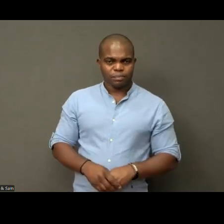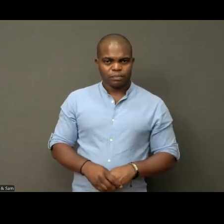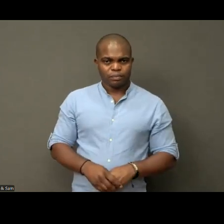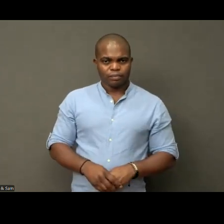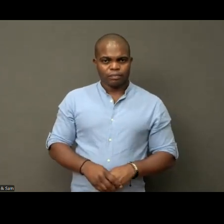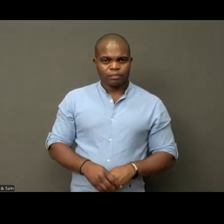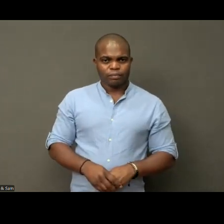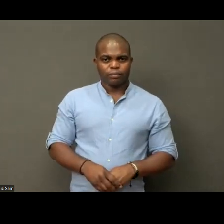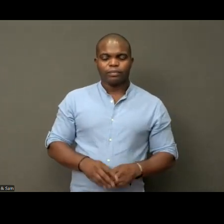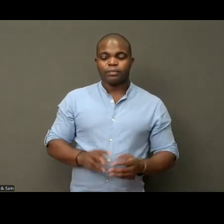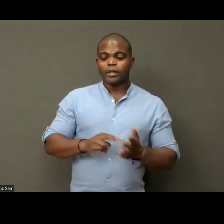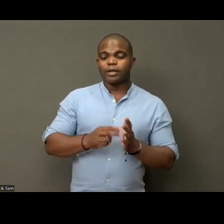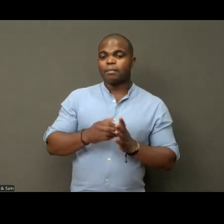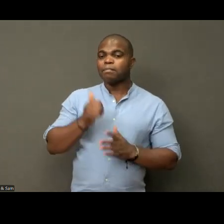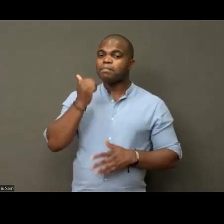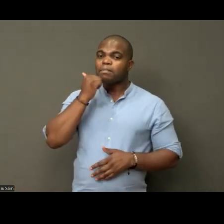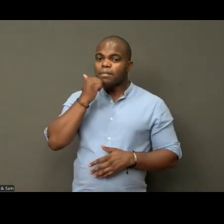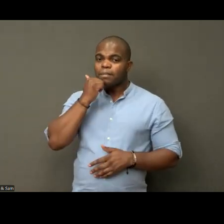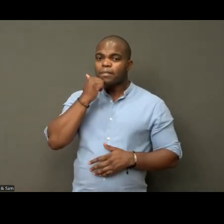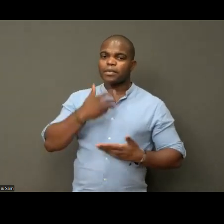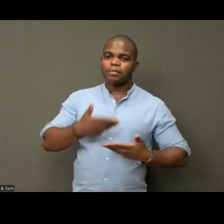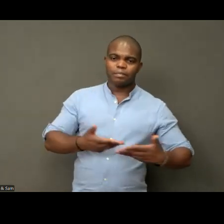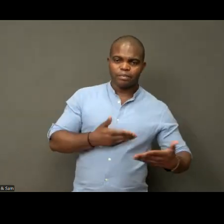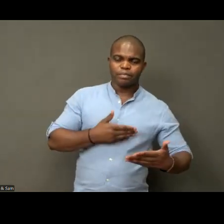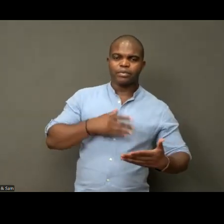sendo a HIV. E